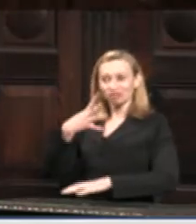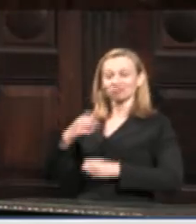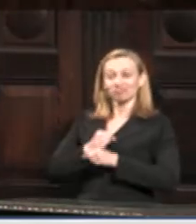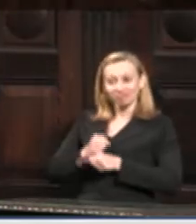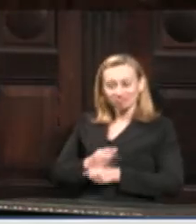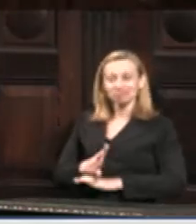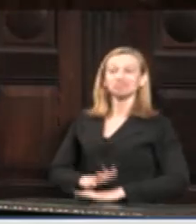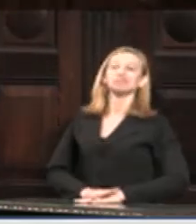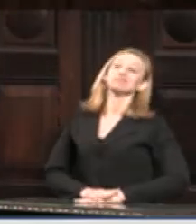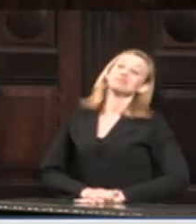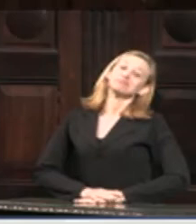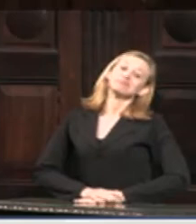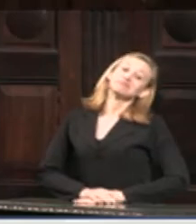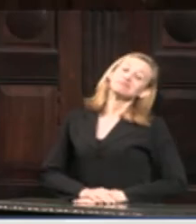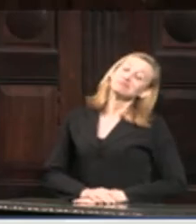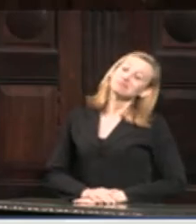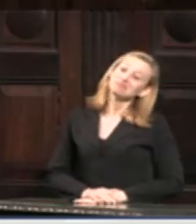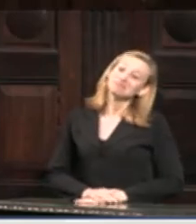deputado Eliomar,